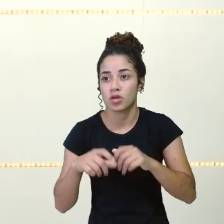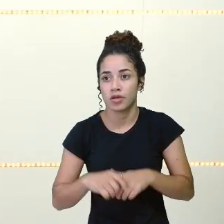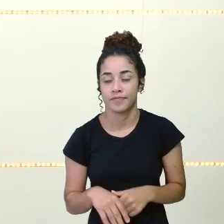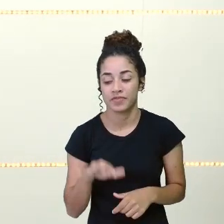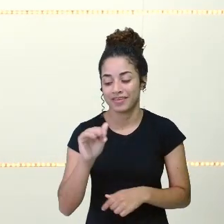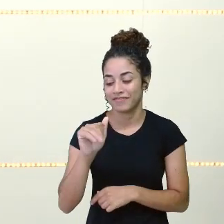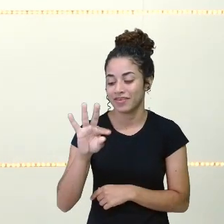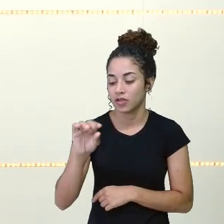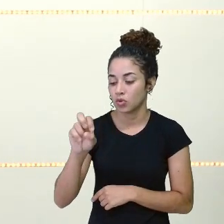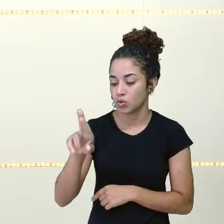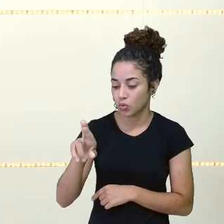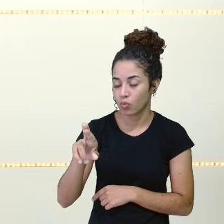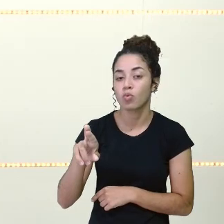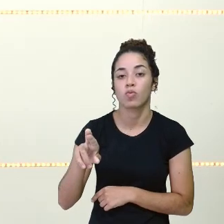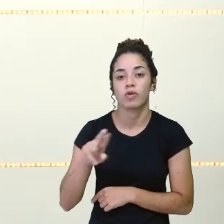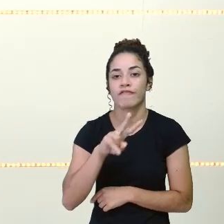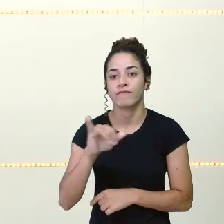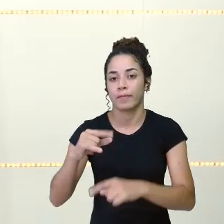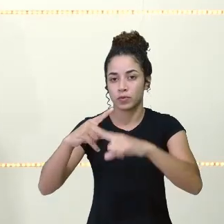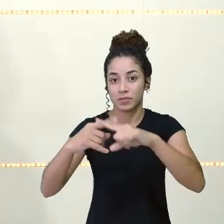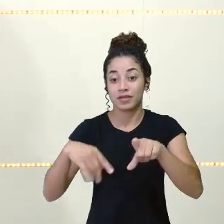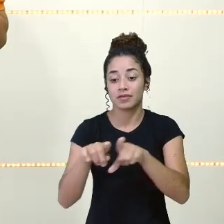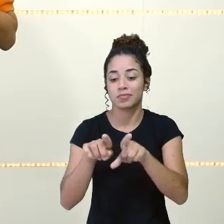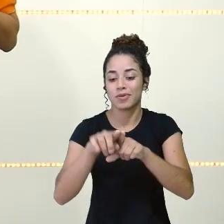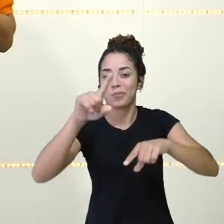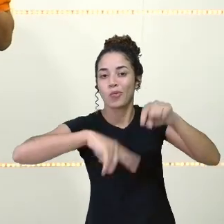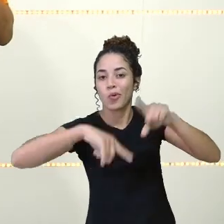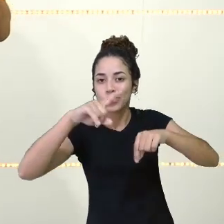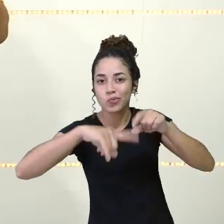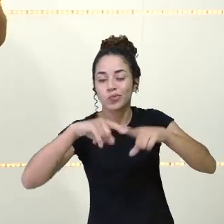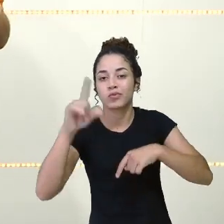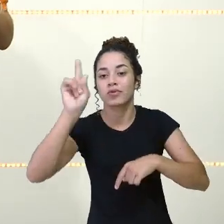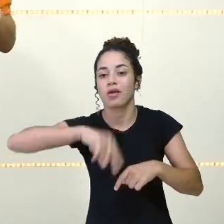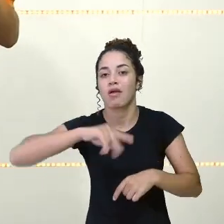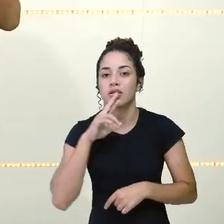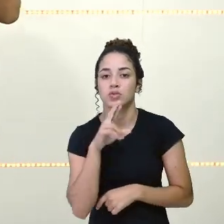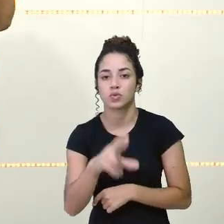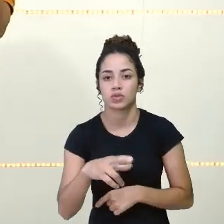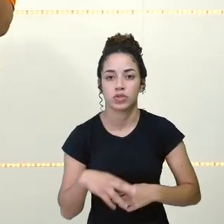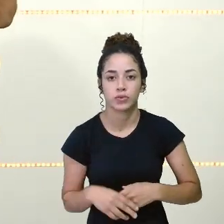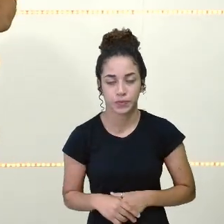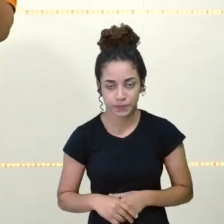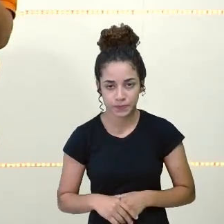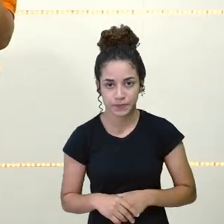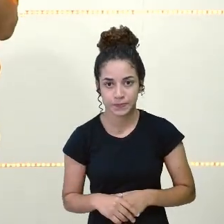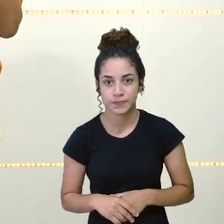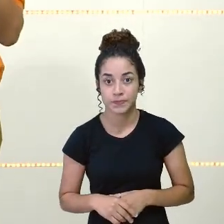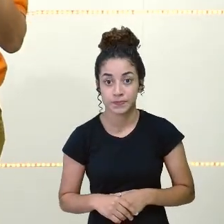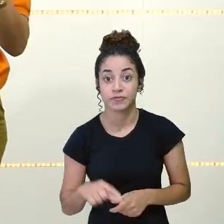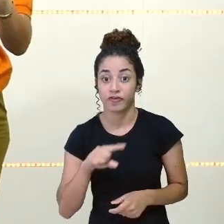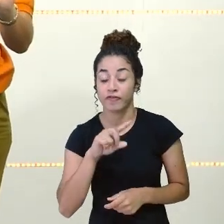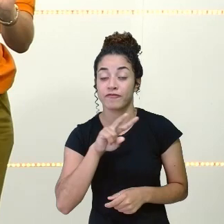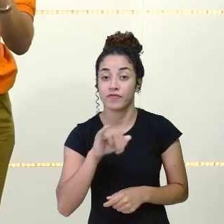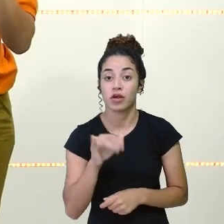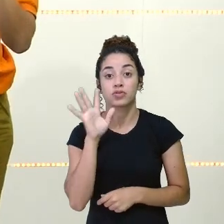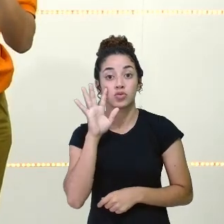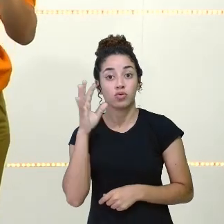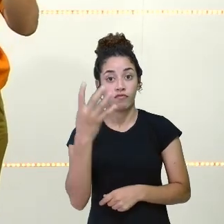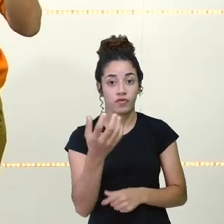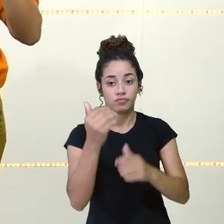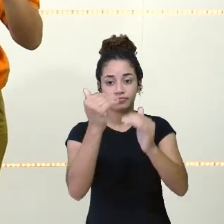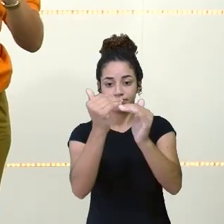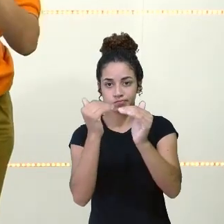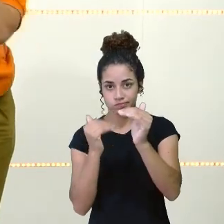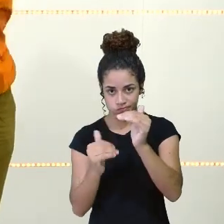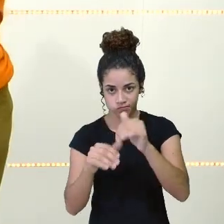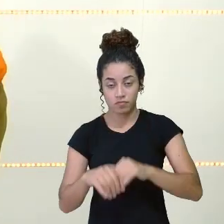é o que eu vou multiplicar, e tenho o produto, que é o meu resultado. A gente vai resolver isso em partes. Primeiramente, eu